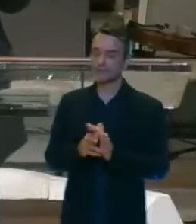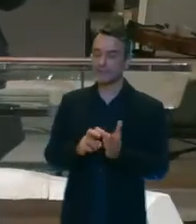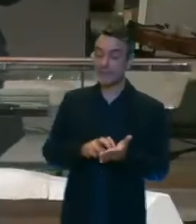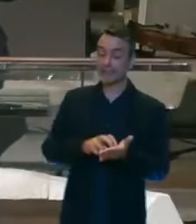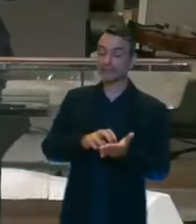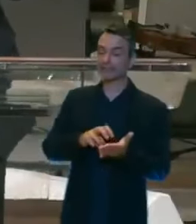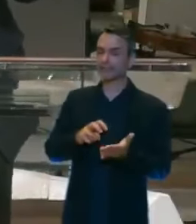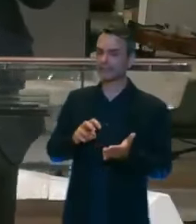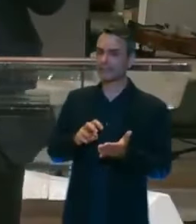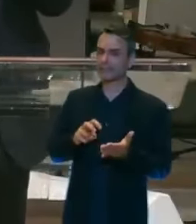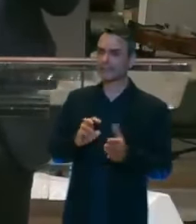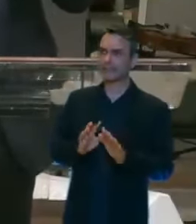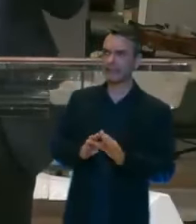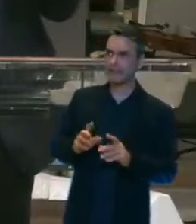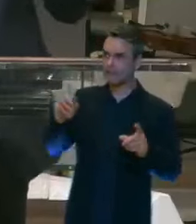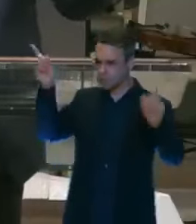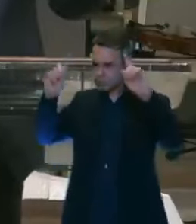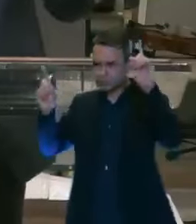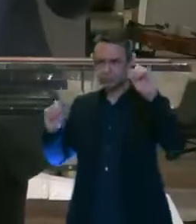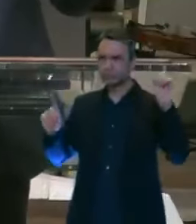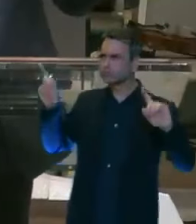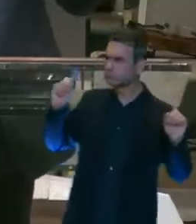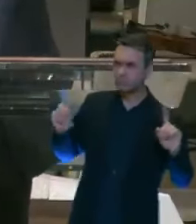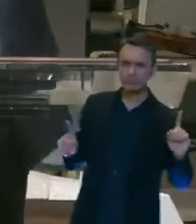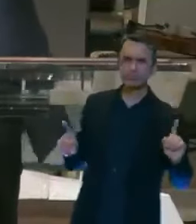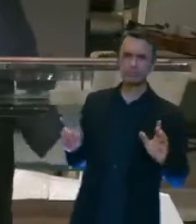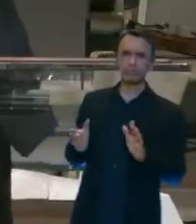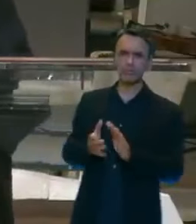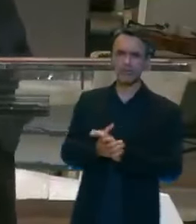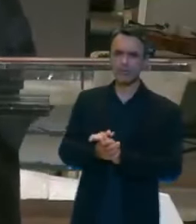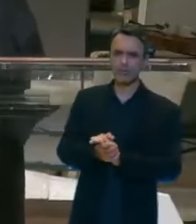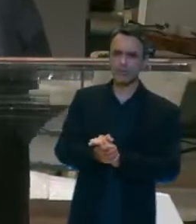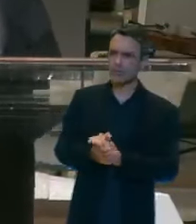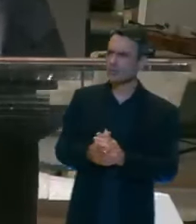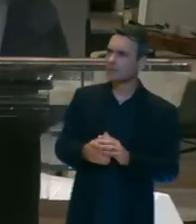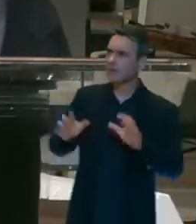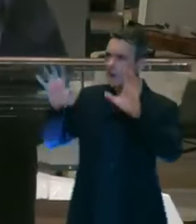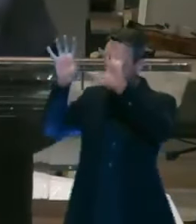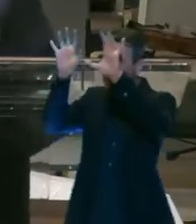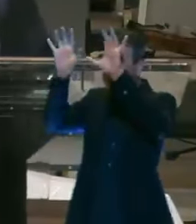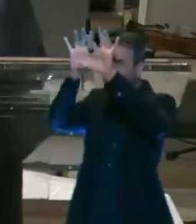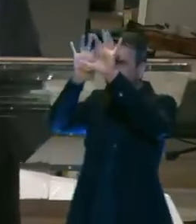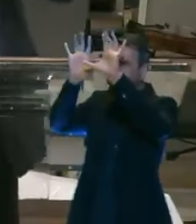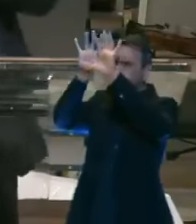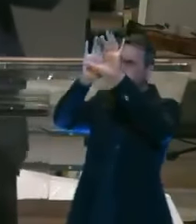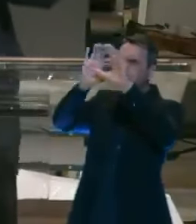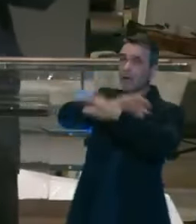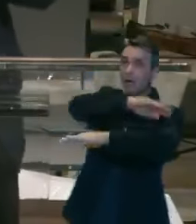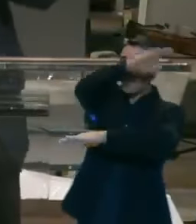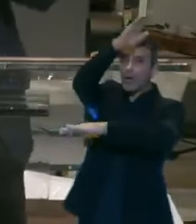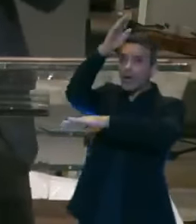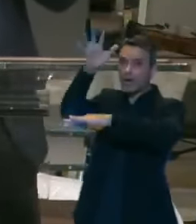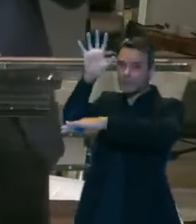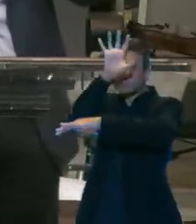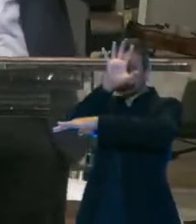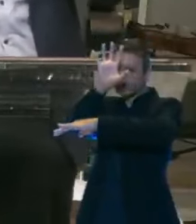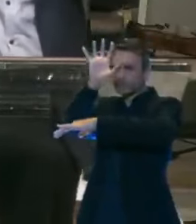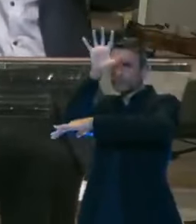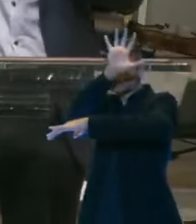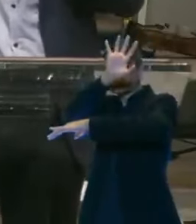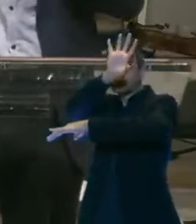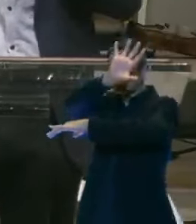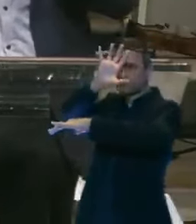dia, houve trovões e relâmpagos. Uma espessa nuvem cobriu o monte, e ouviu-se